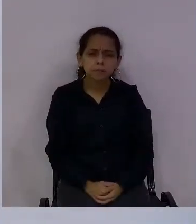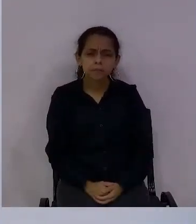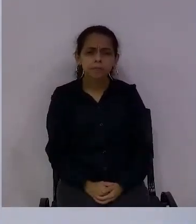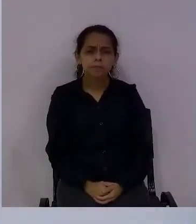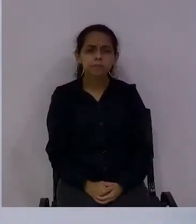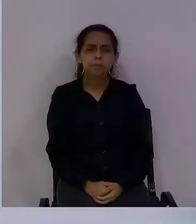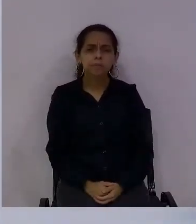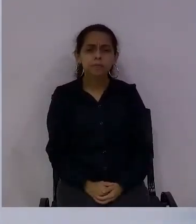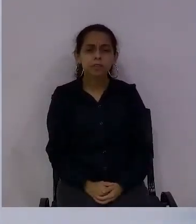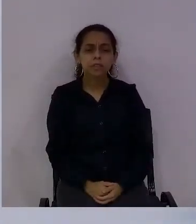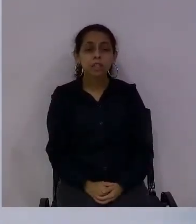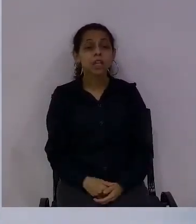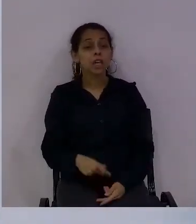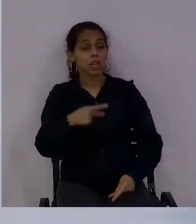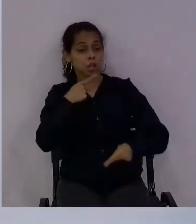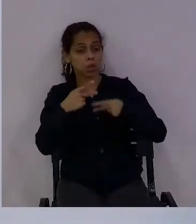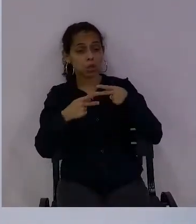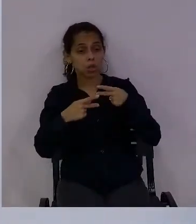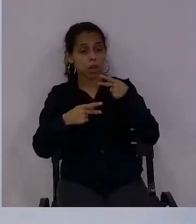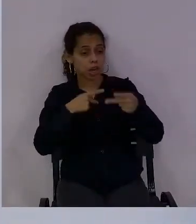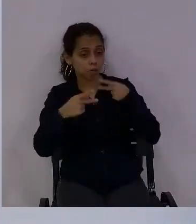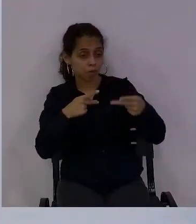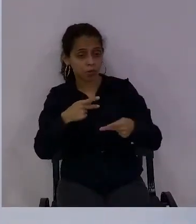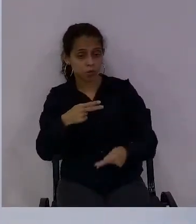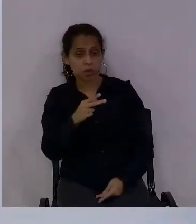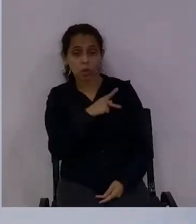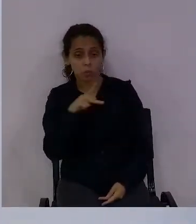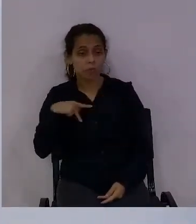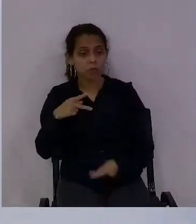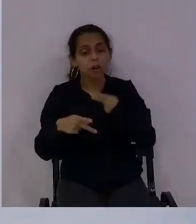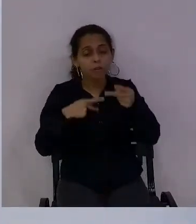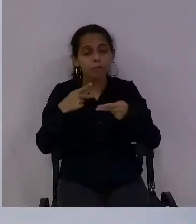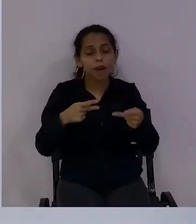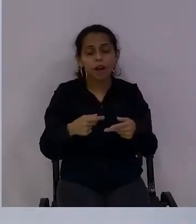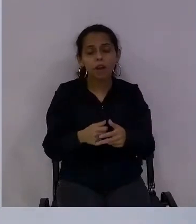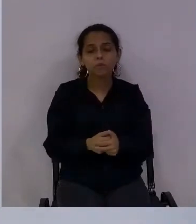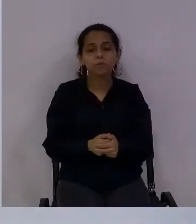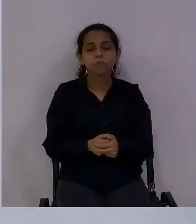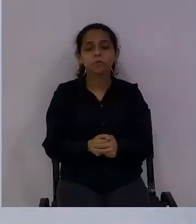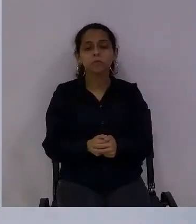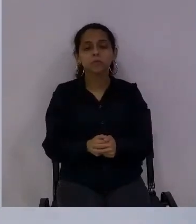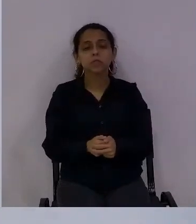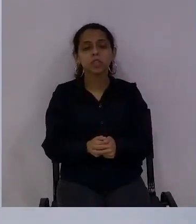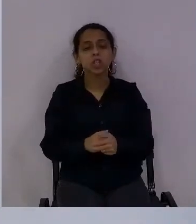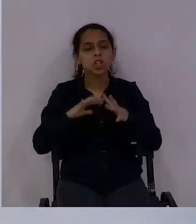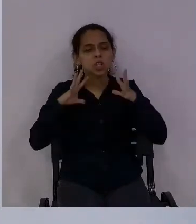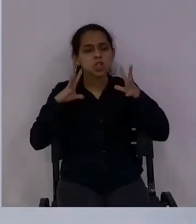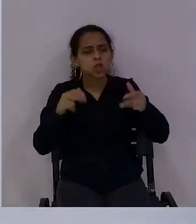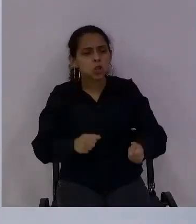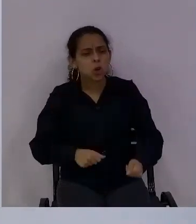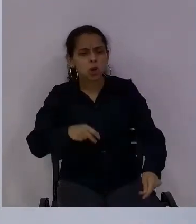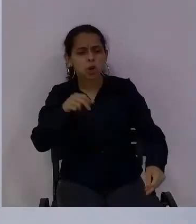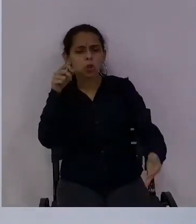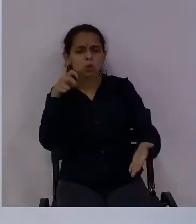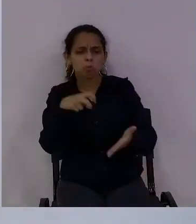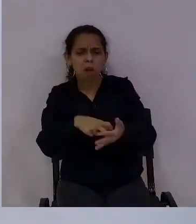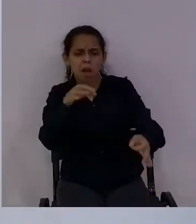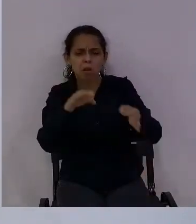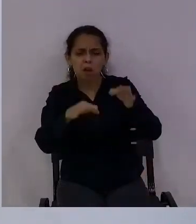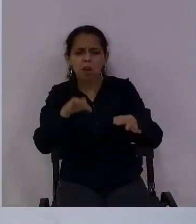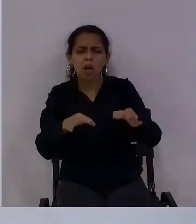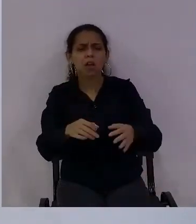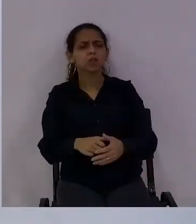eu não baguncei. Mas toda a classe está suspensa até que apareça quem de fato fez.